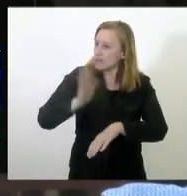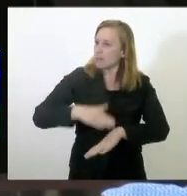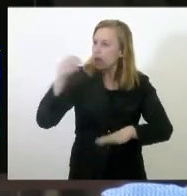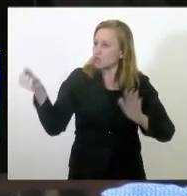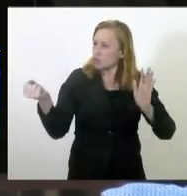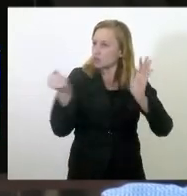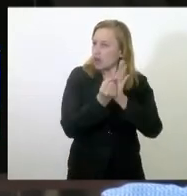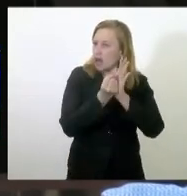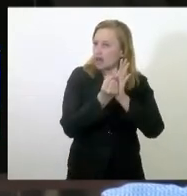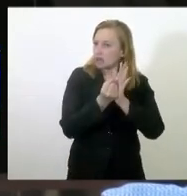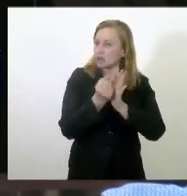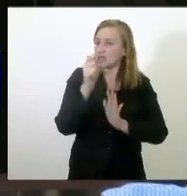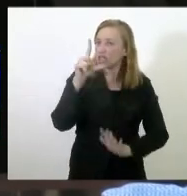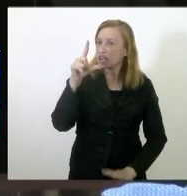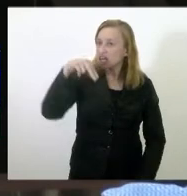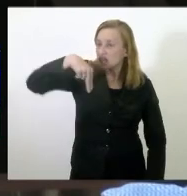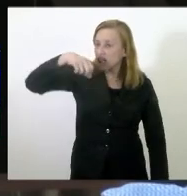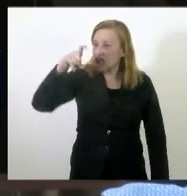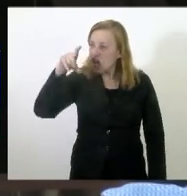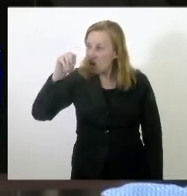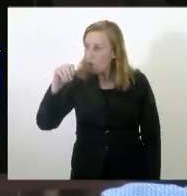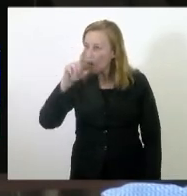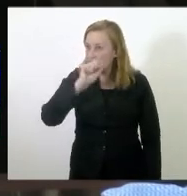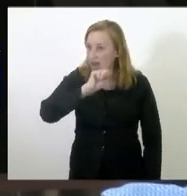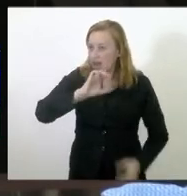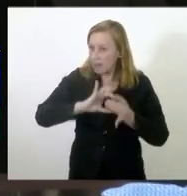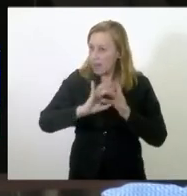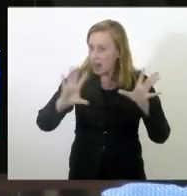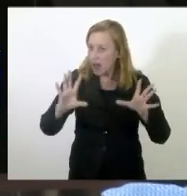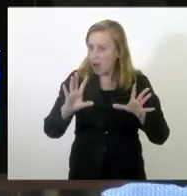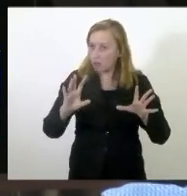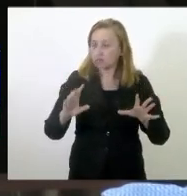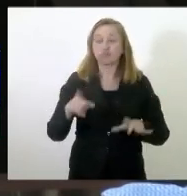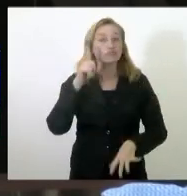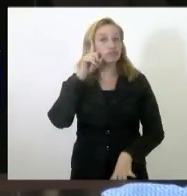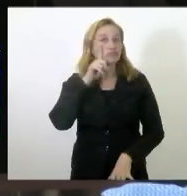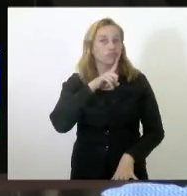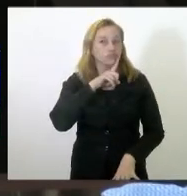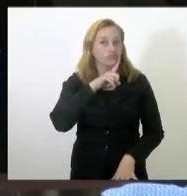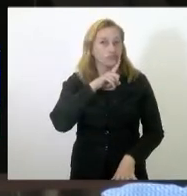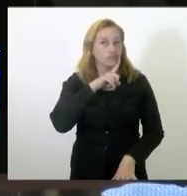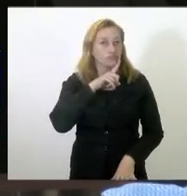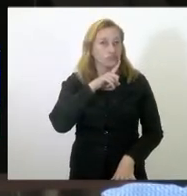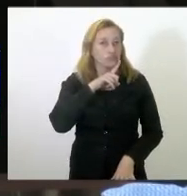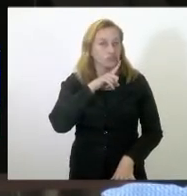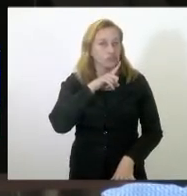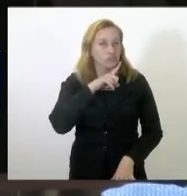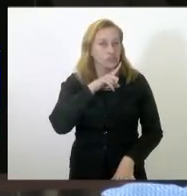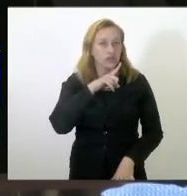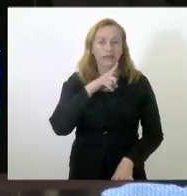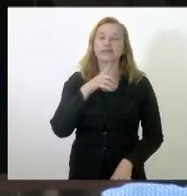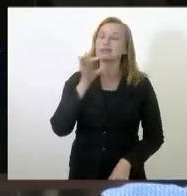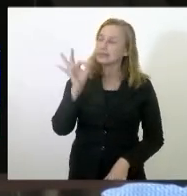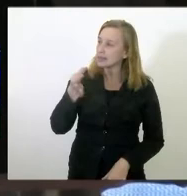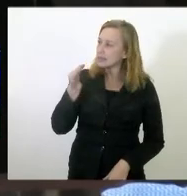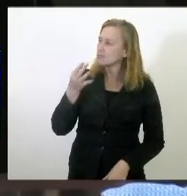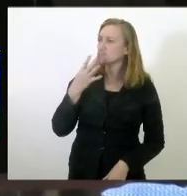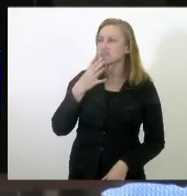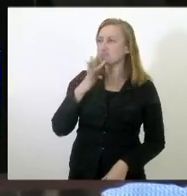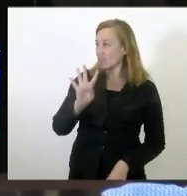os Estados Unidos da América. Garanto que a senhora não conhece. E o presidente